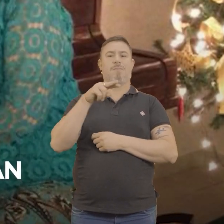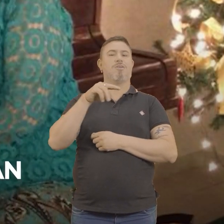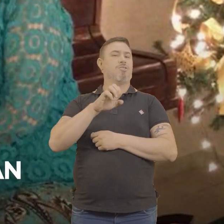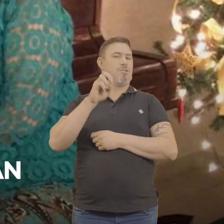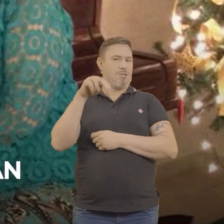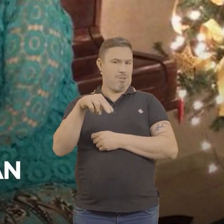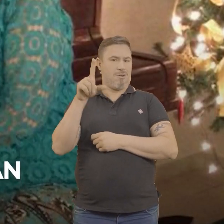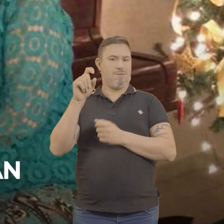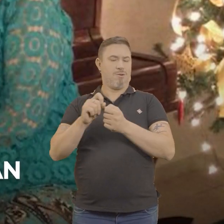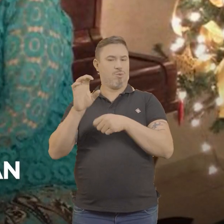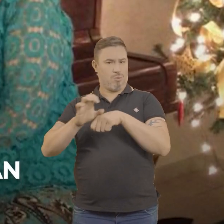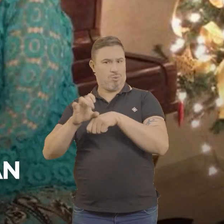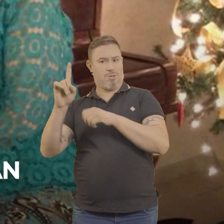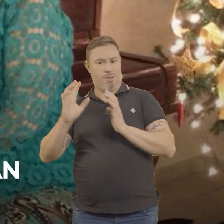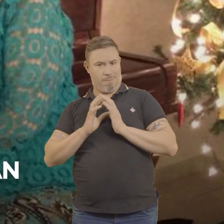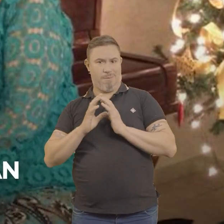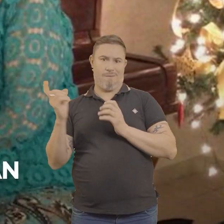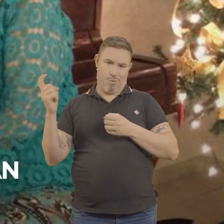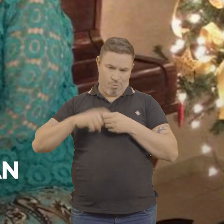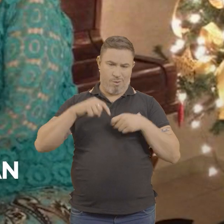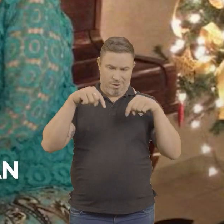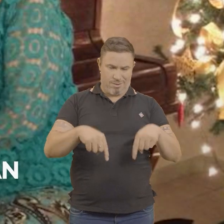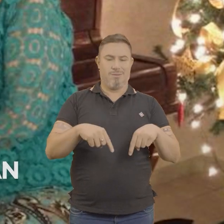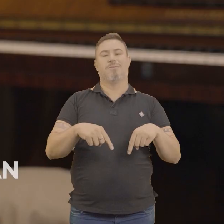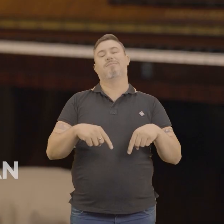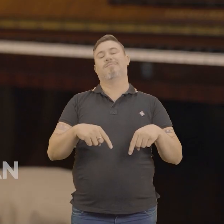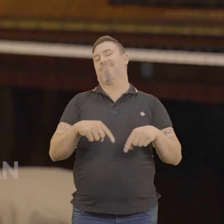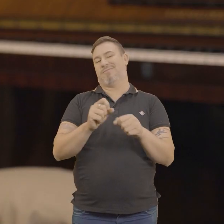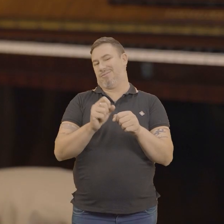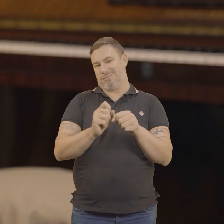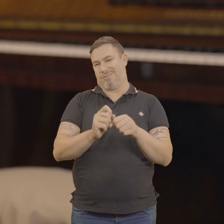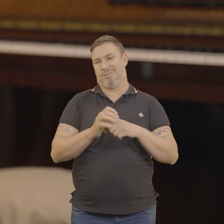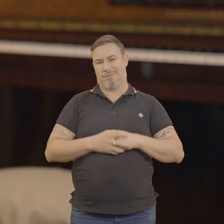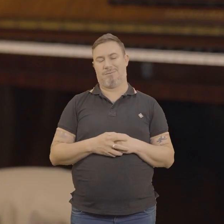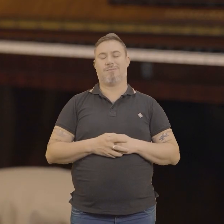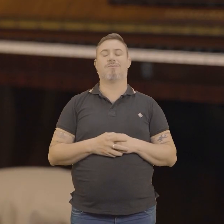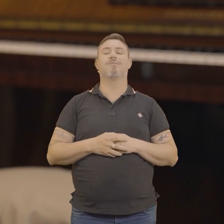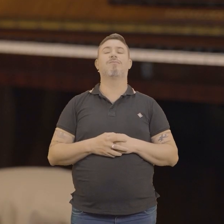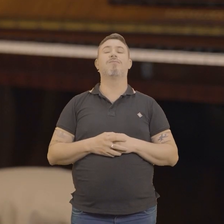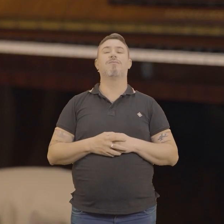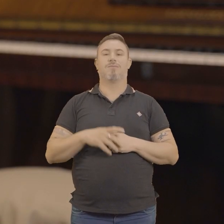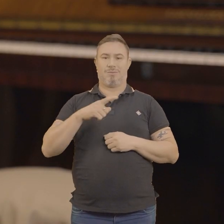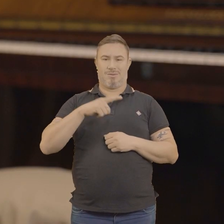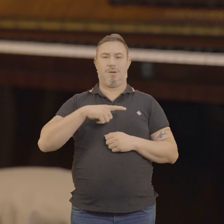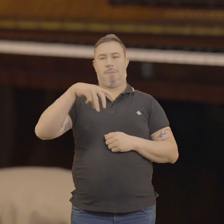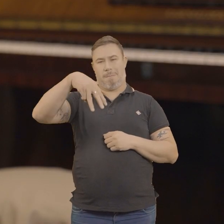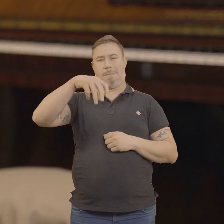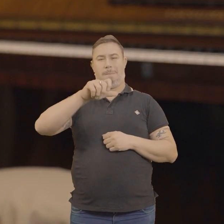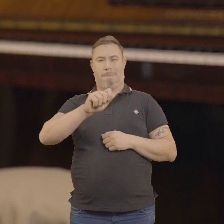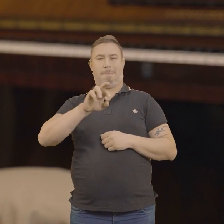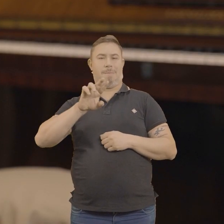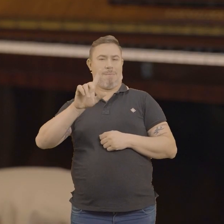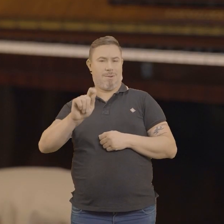na Bahia, voltou e se tornou professora do conservatório. Tinha Maria Júlia, né? Tinha a Liliana,